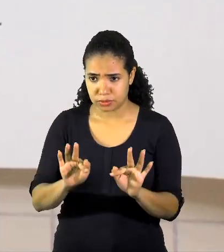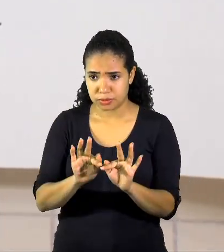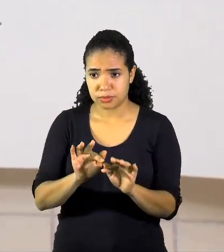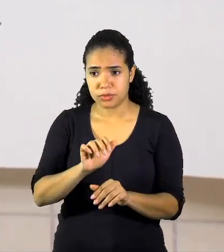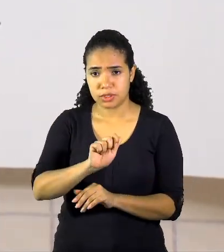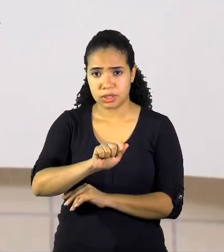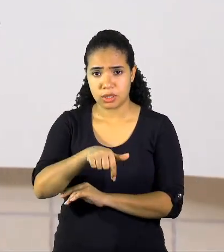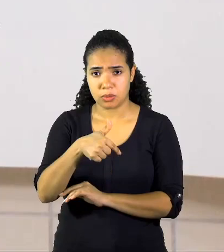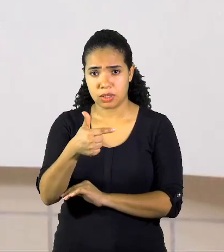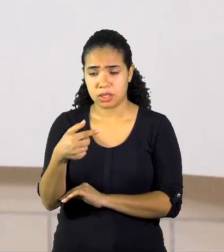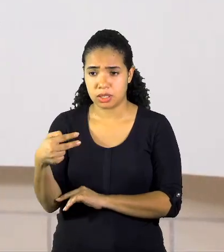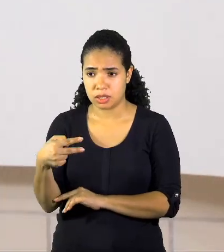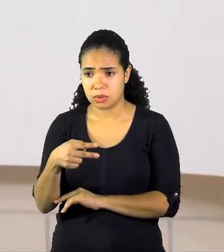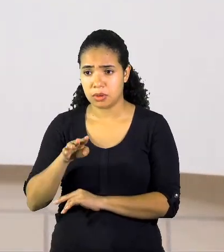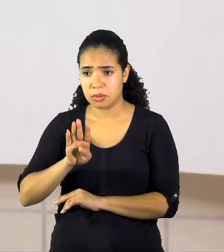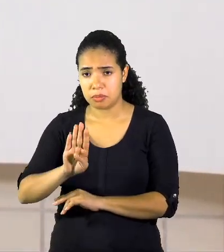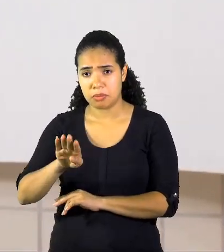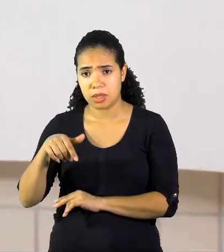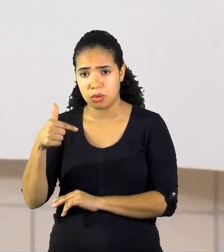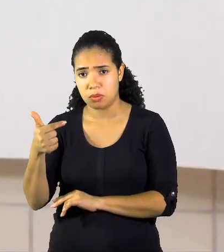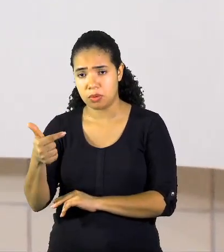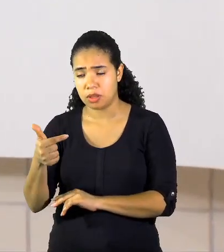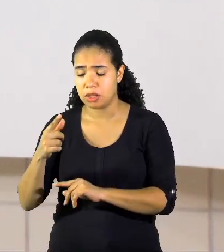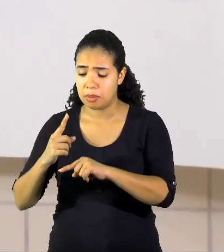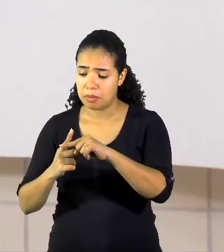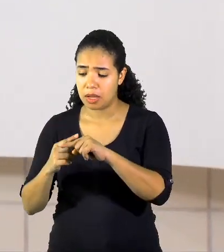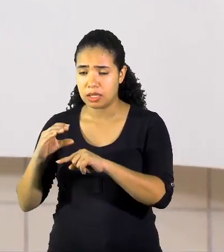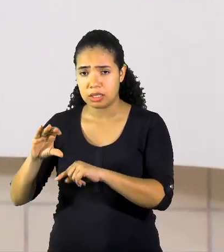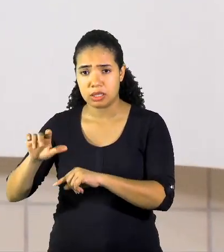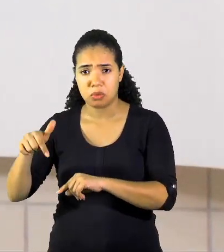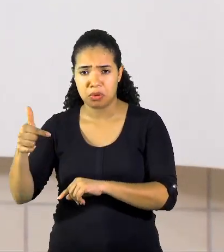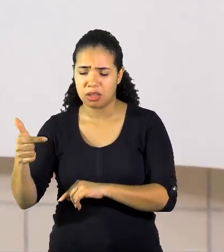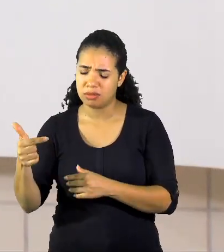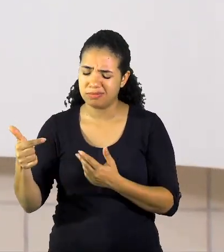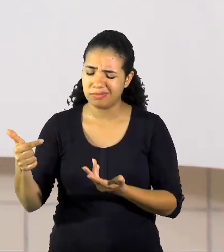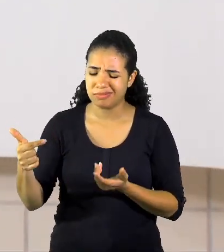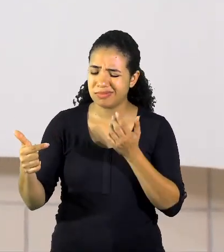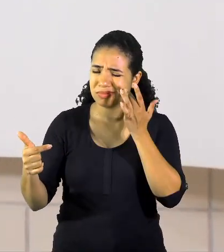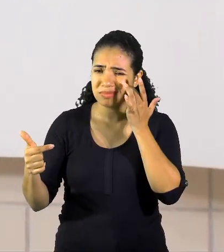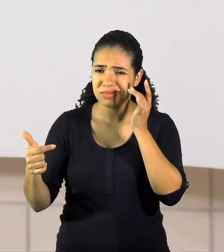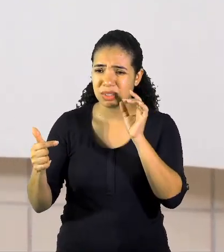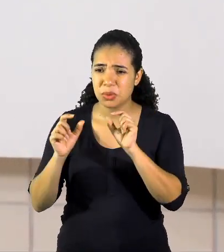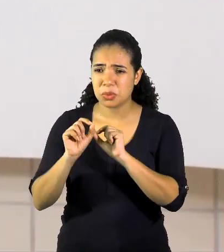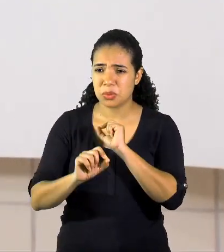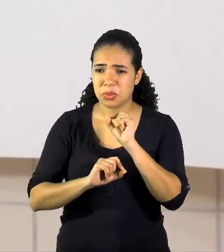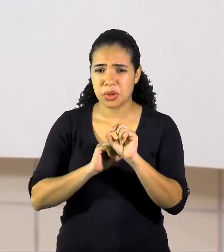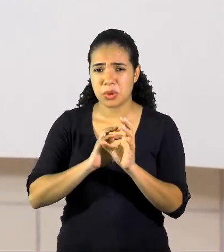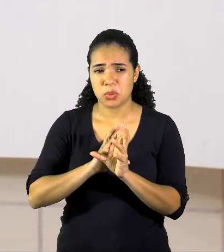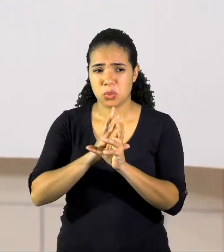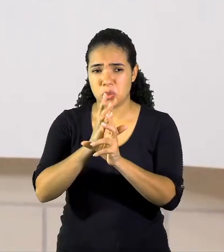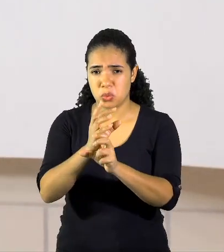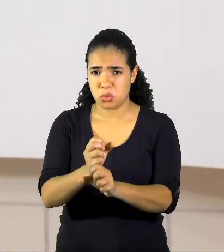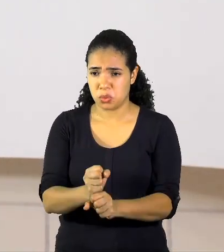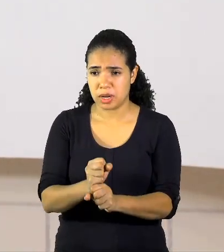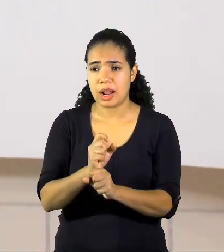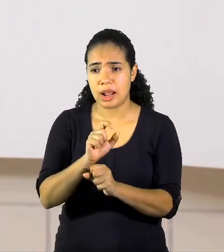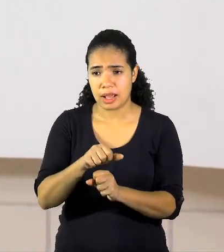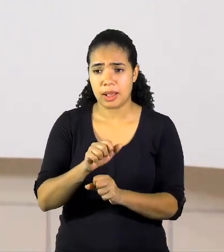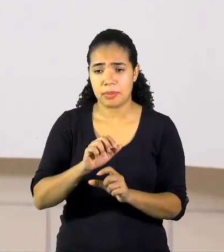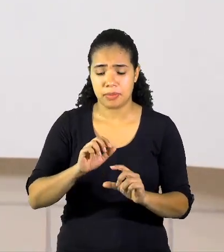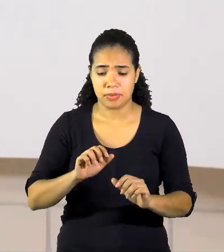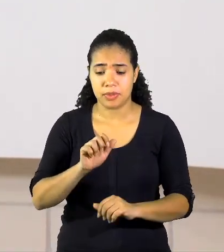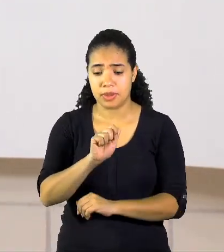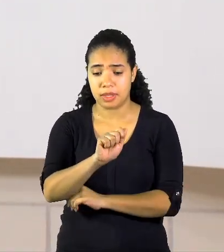de problema? Isso me dá de problema que eu não entendo o que é essa equação. Agora, o que eu sei que é essa equação? A hipotenusa